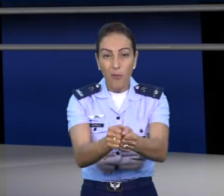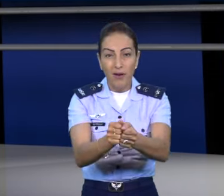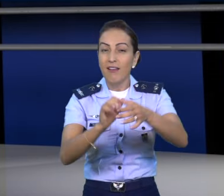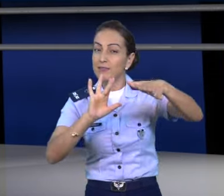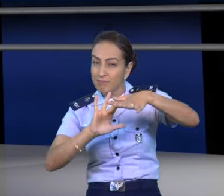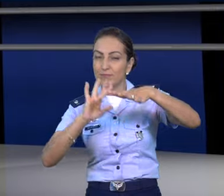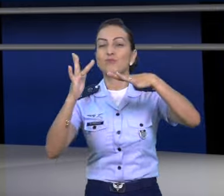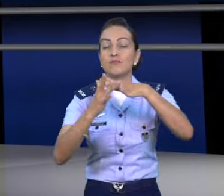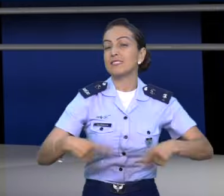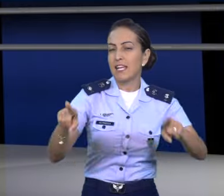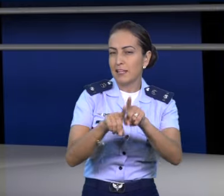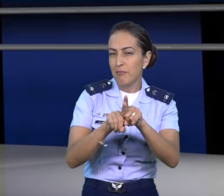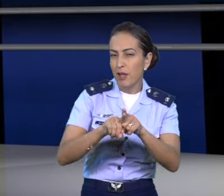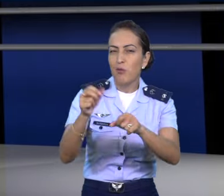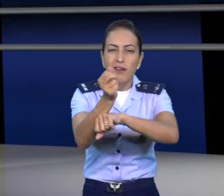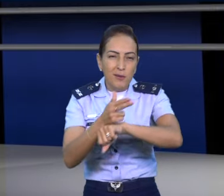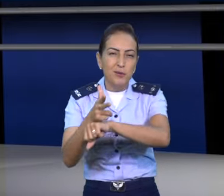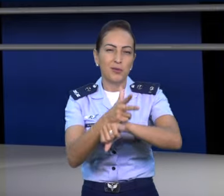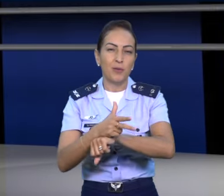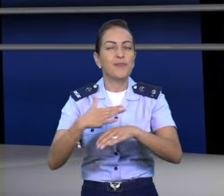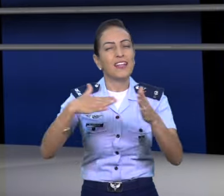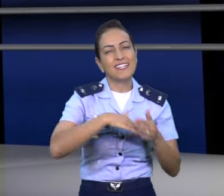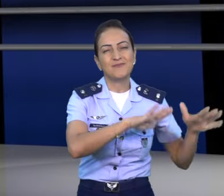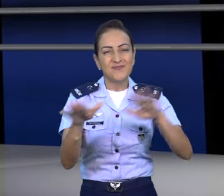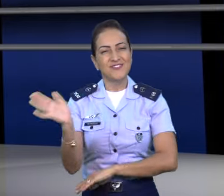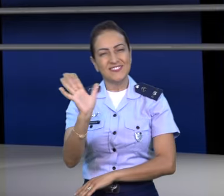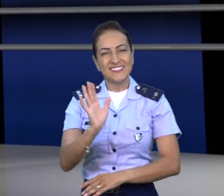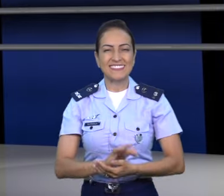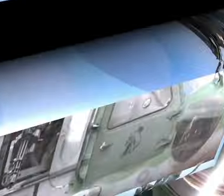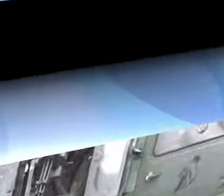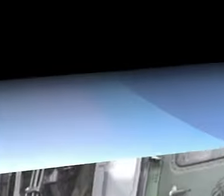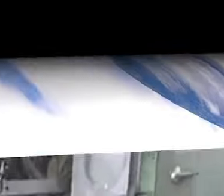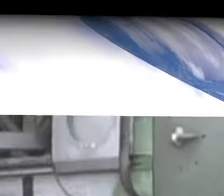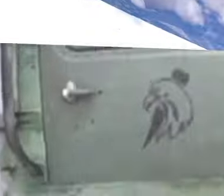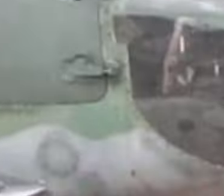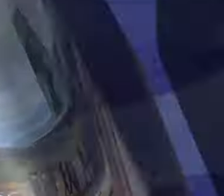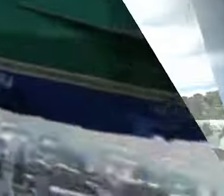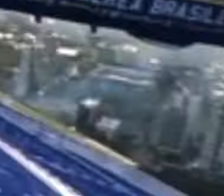acompanhe em nossas redes sociais e também em nosso canal no YouTube. Até a próxima semana!